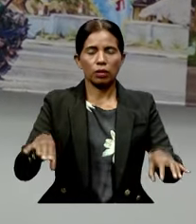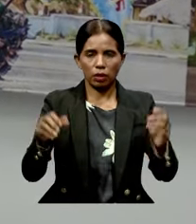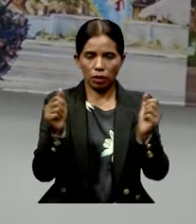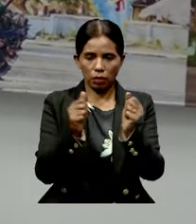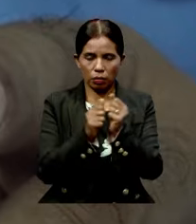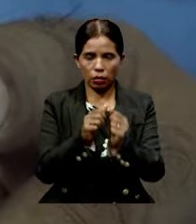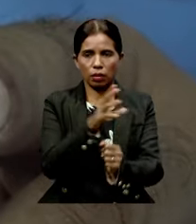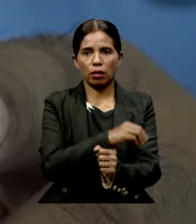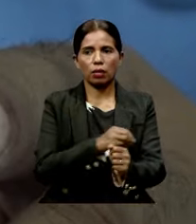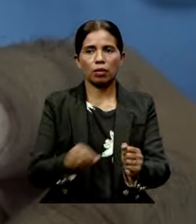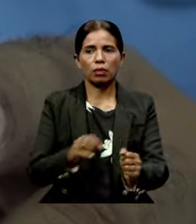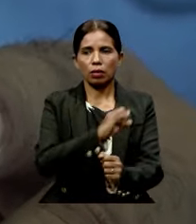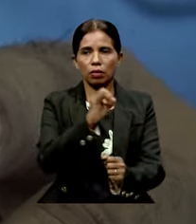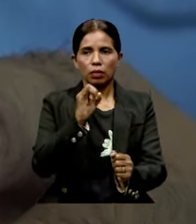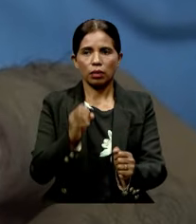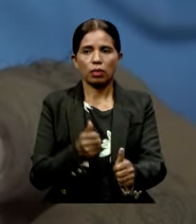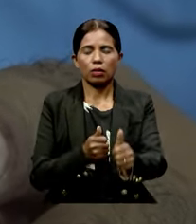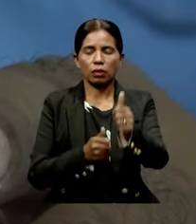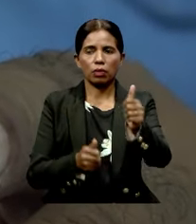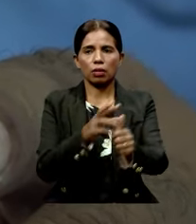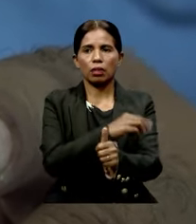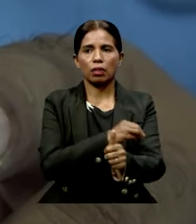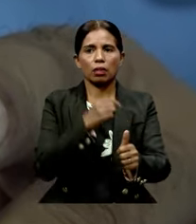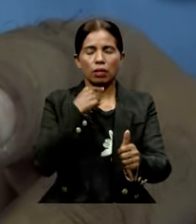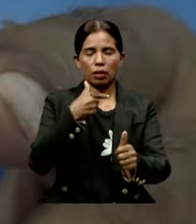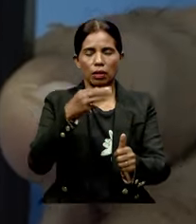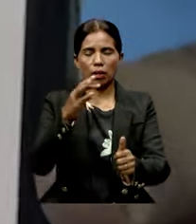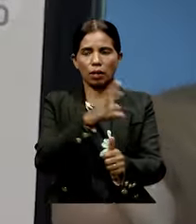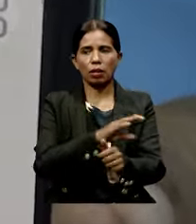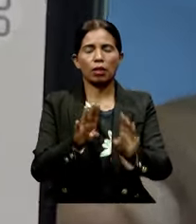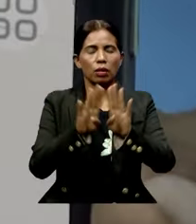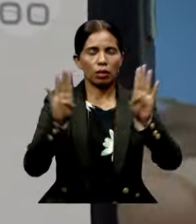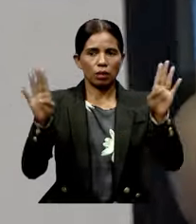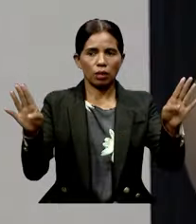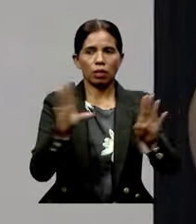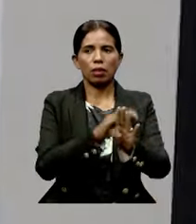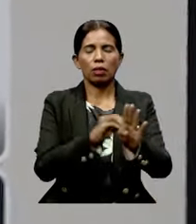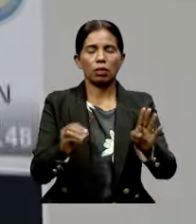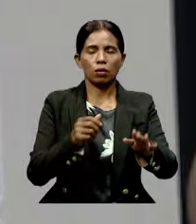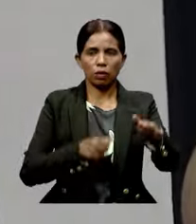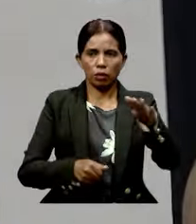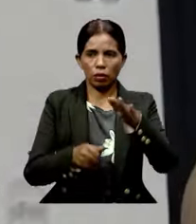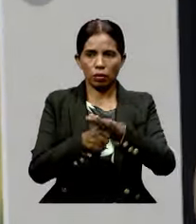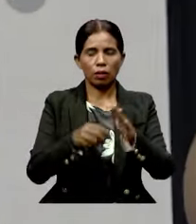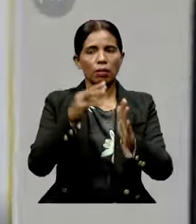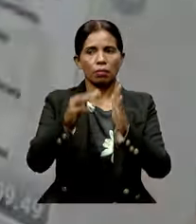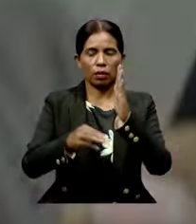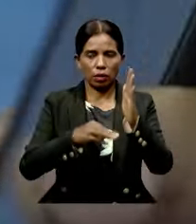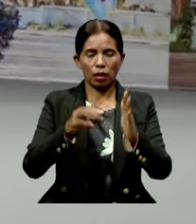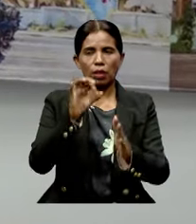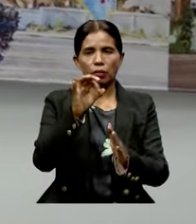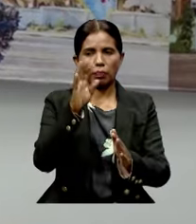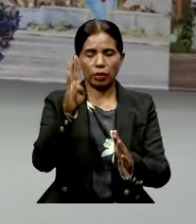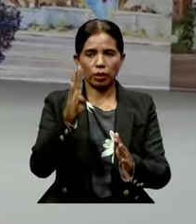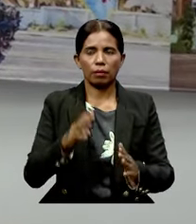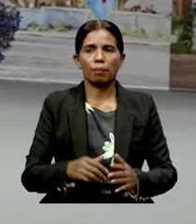com Interpol, ou identifica tu rede de agência multi-game, nebe loque recrutamento ilegal e a mídia social.